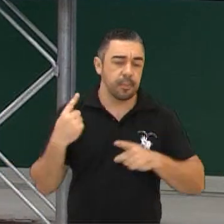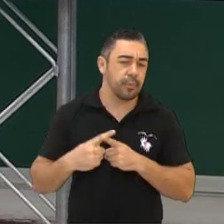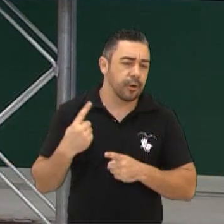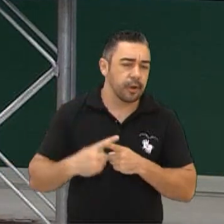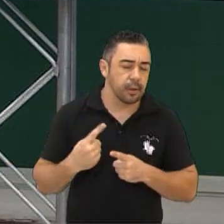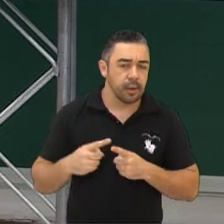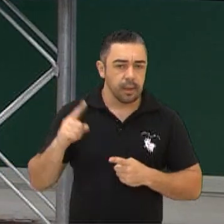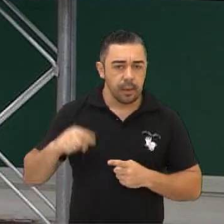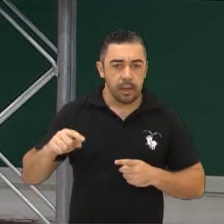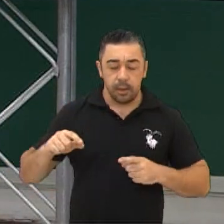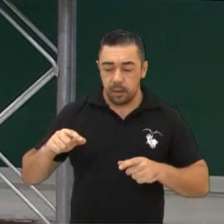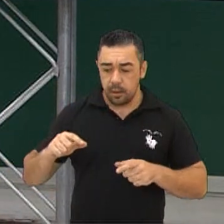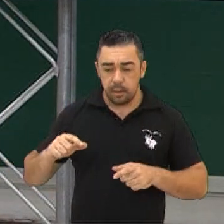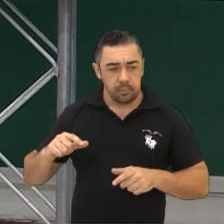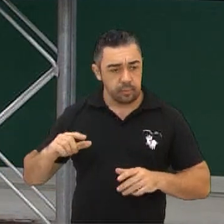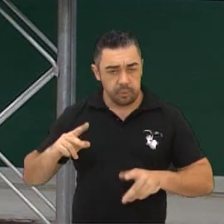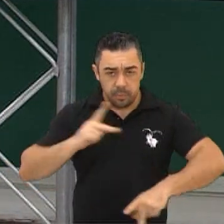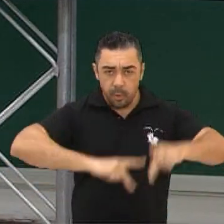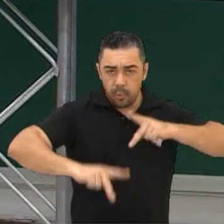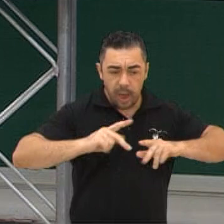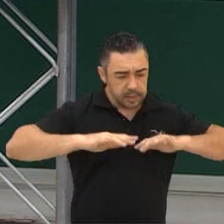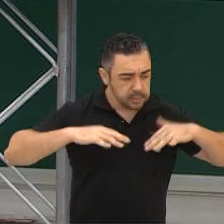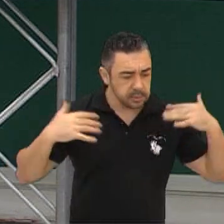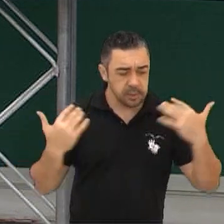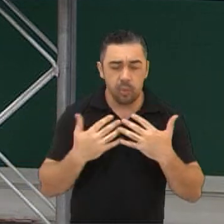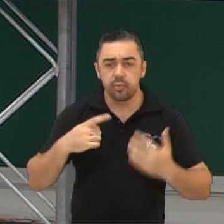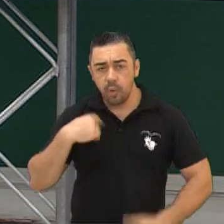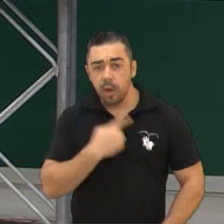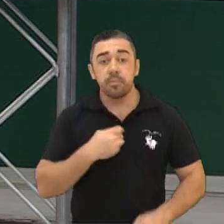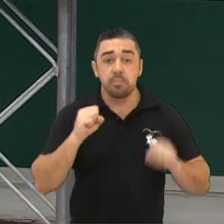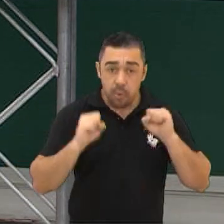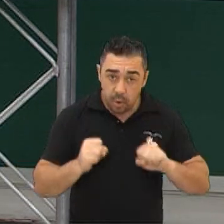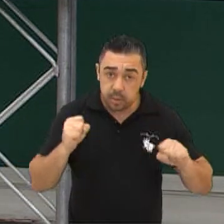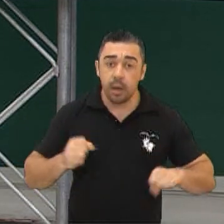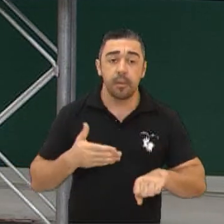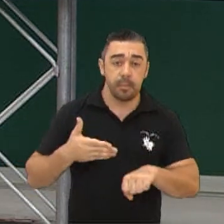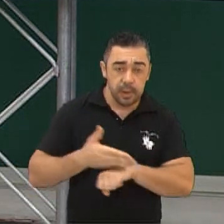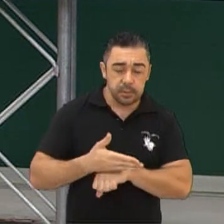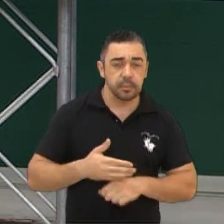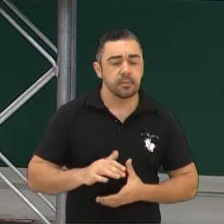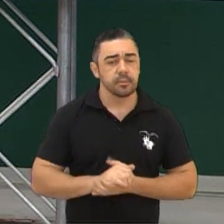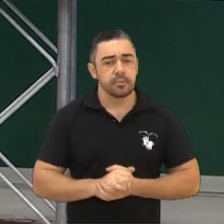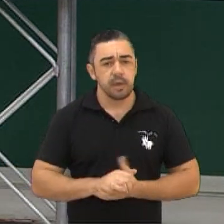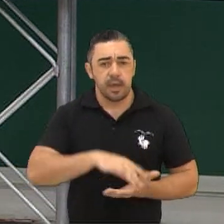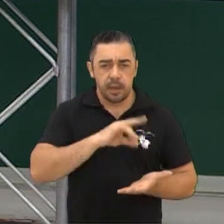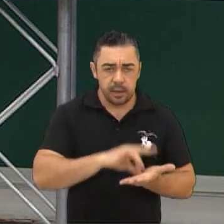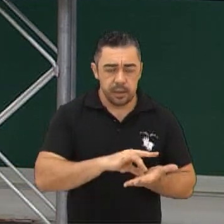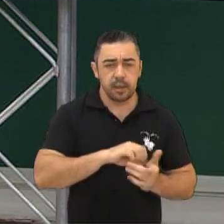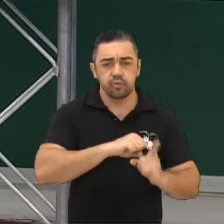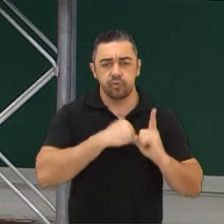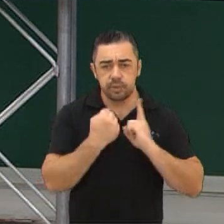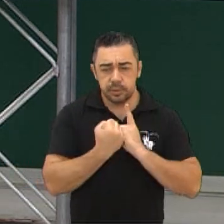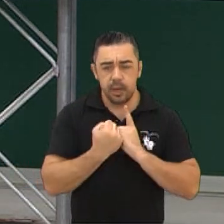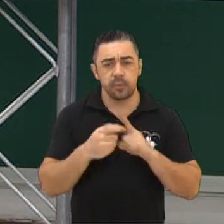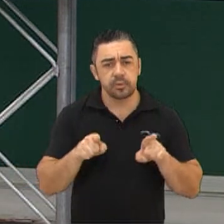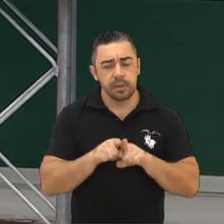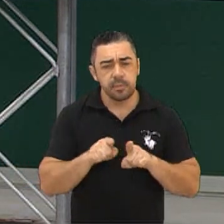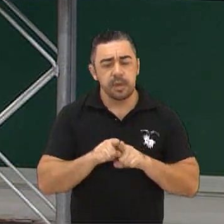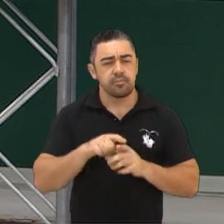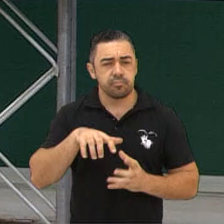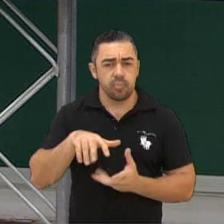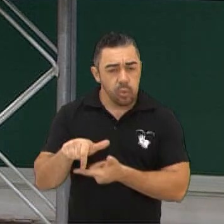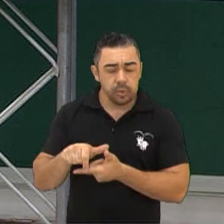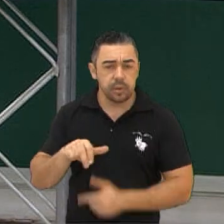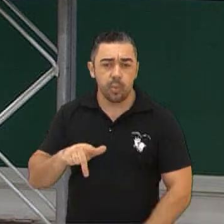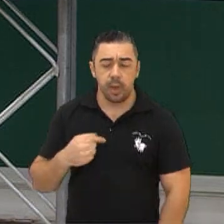que a massa, as pessoas, nós possamos até mesmo participar. E realidade social e ecológica significa que o artista ele não está